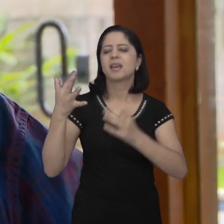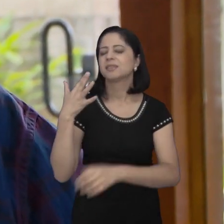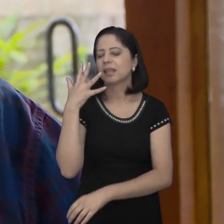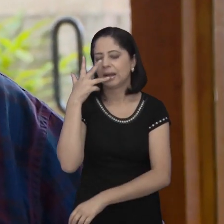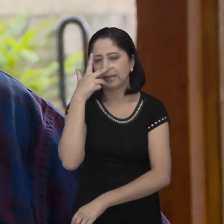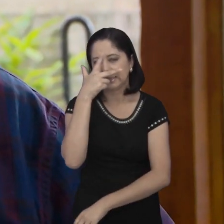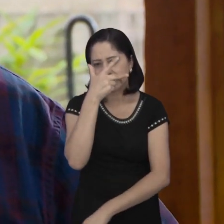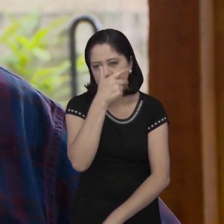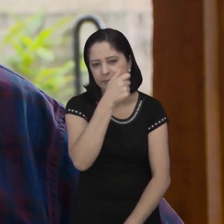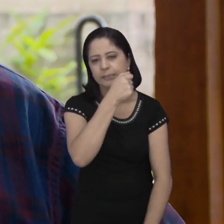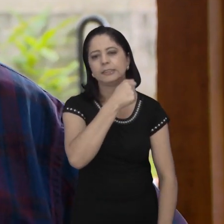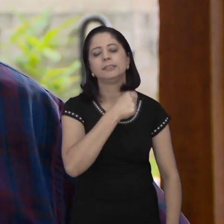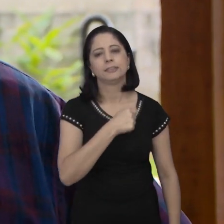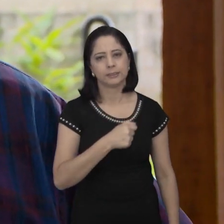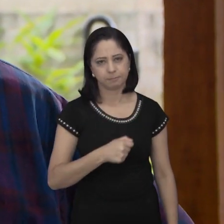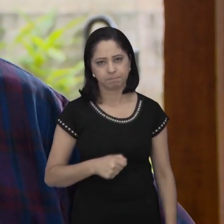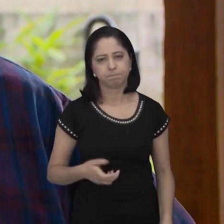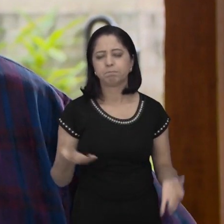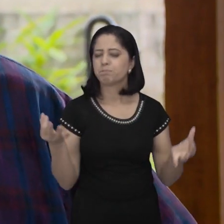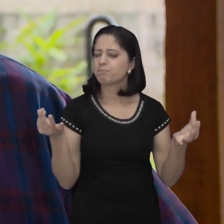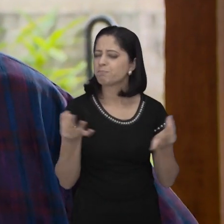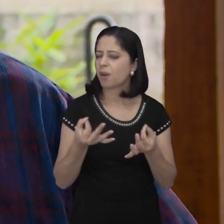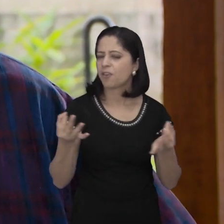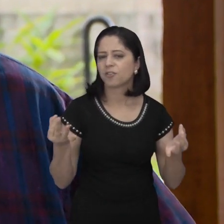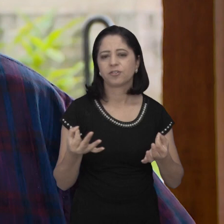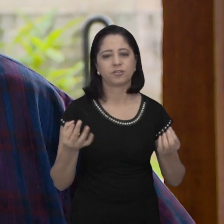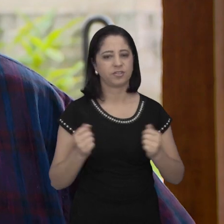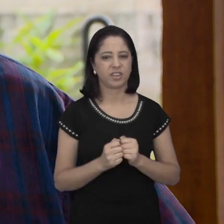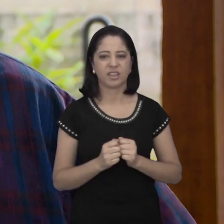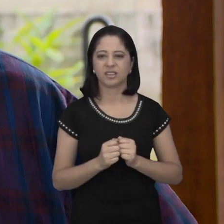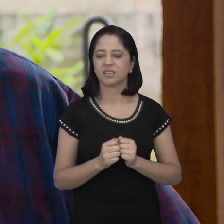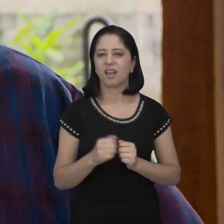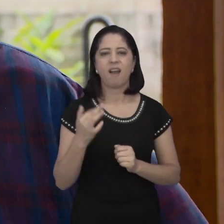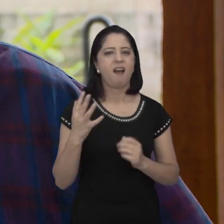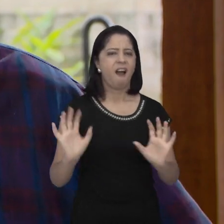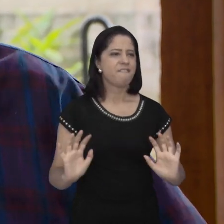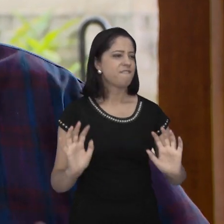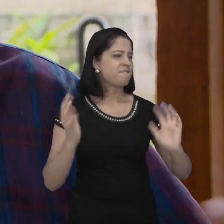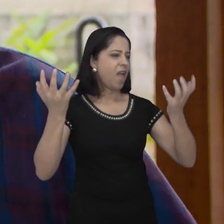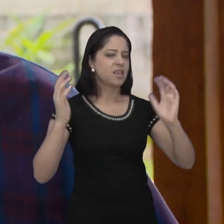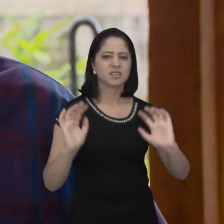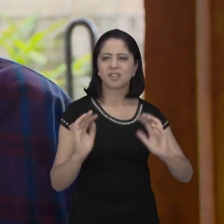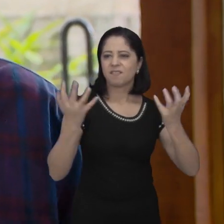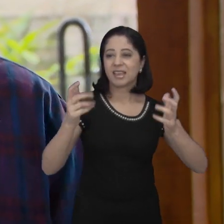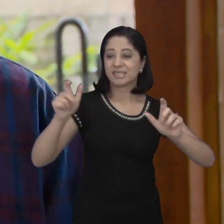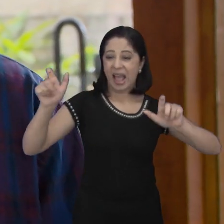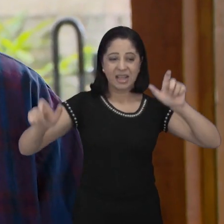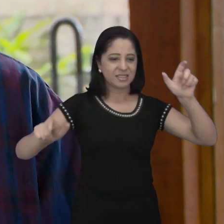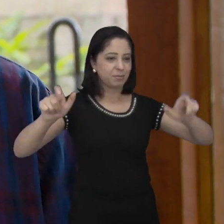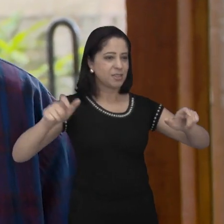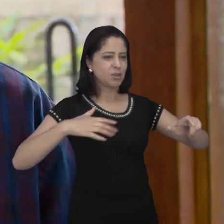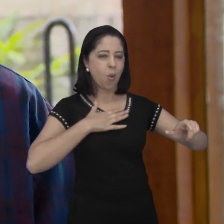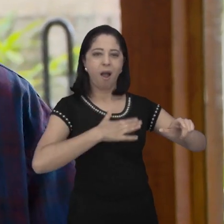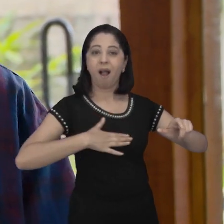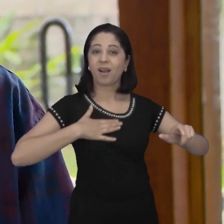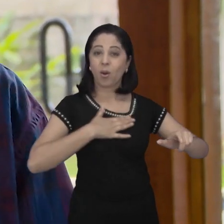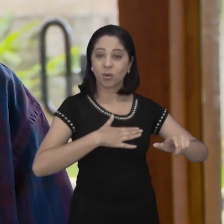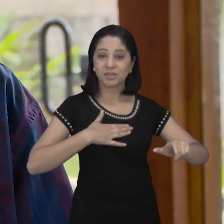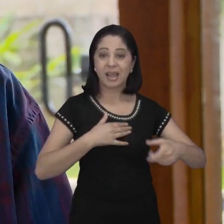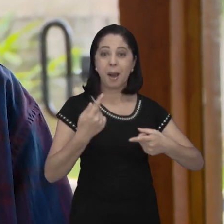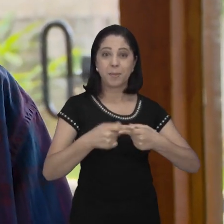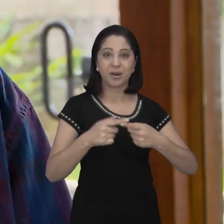festa muito linda, foi uma festa muito assim, grandiosa, todos